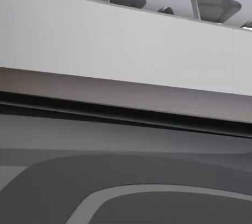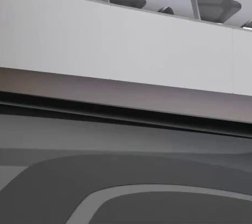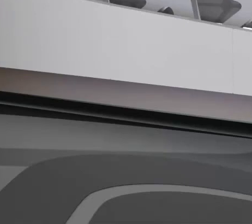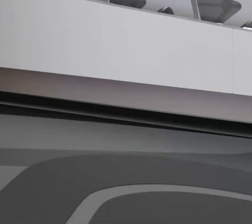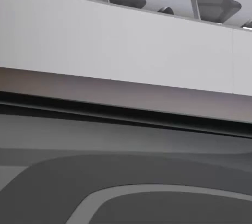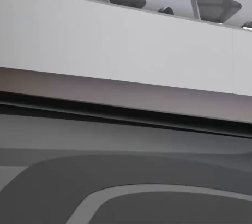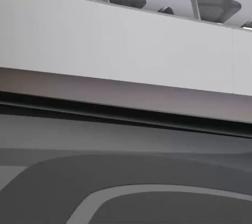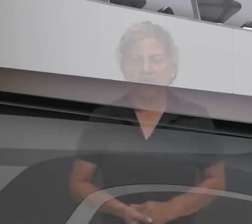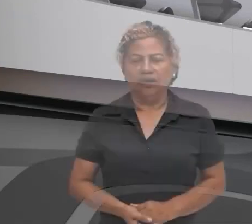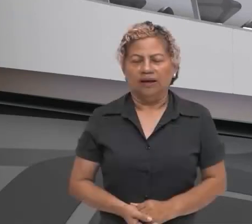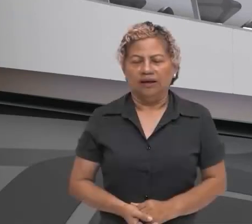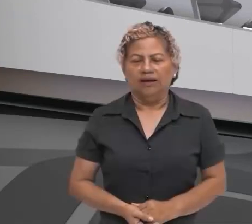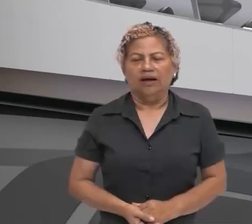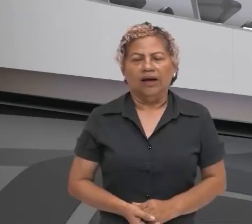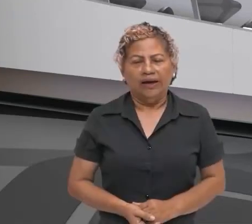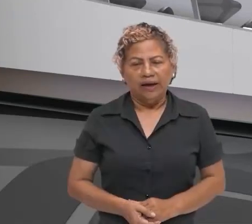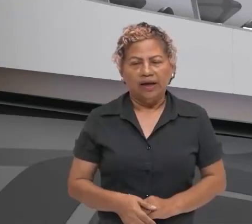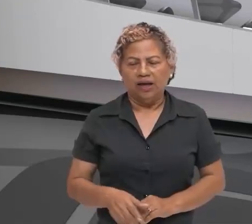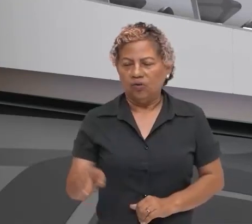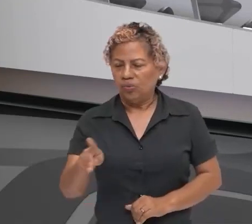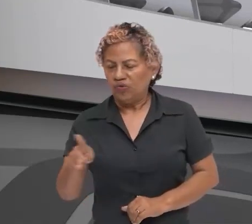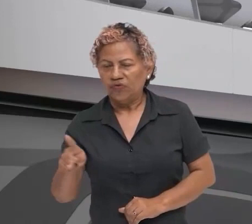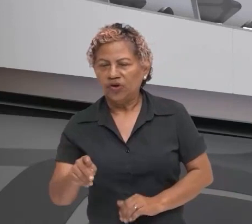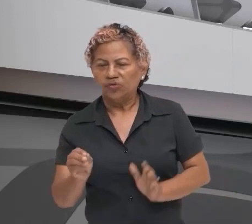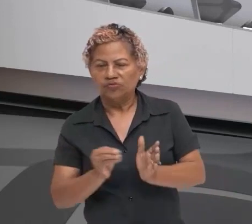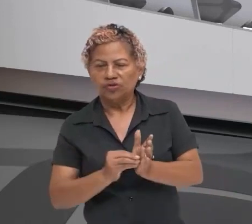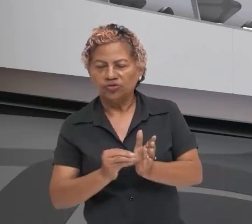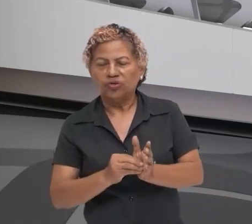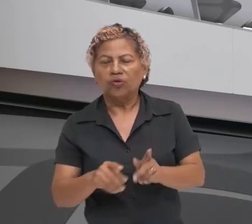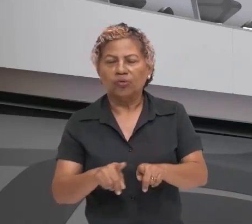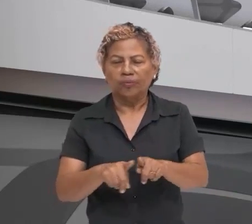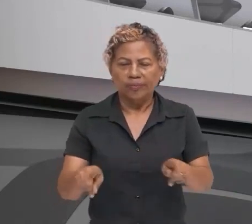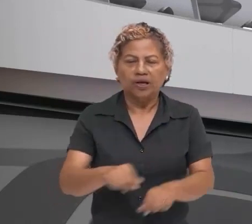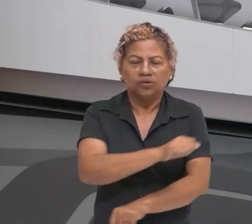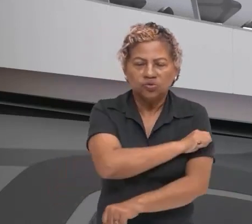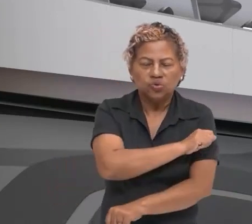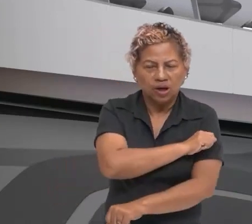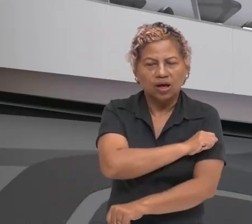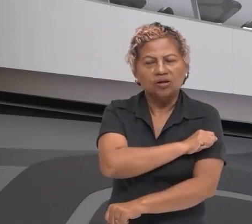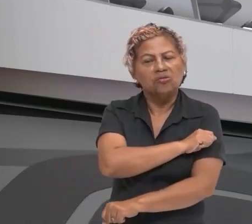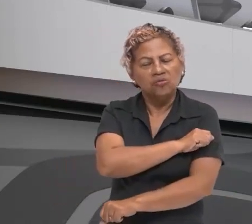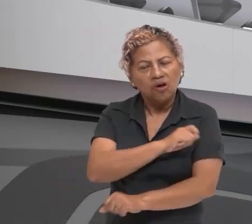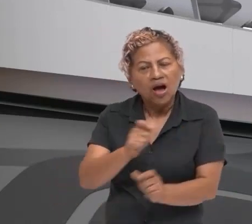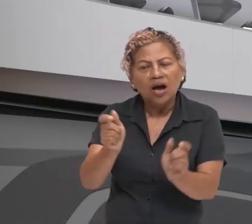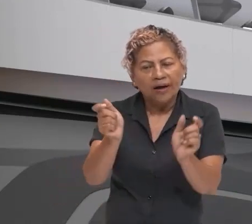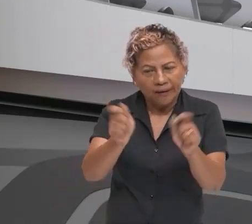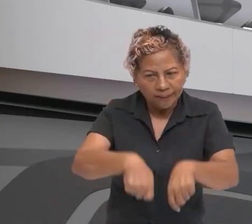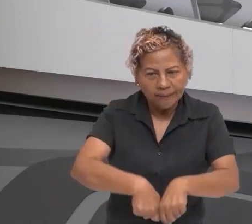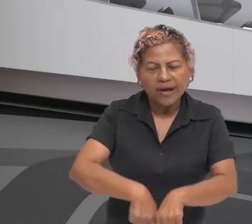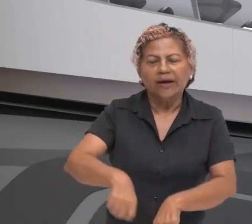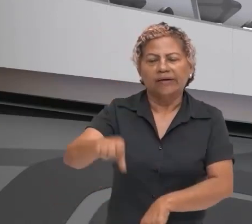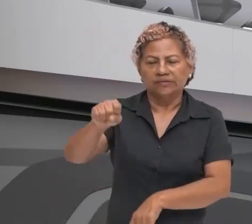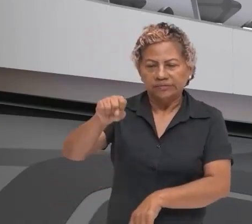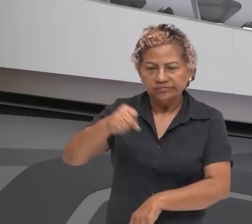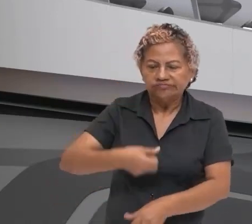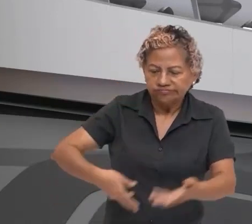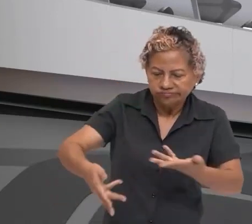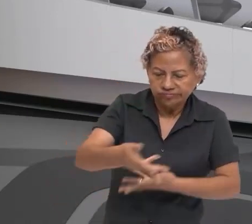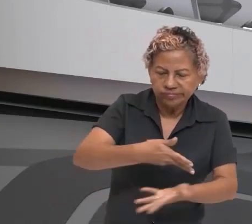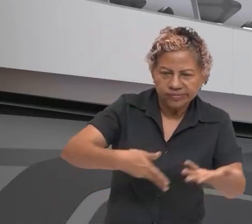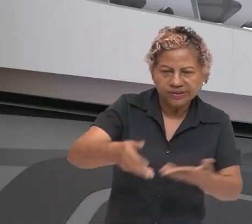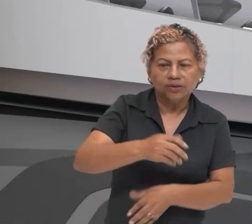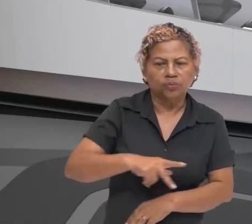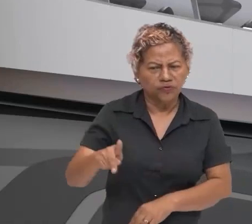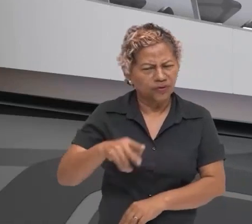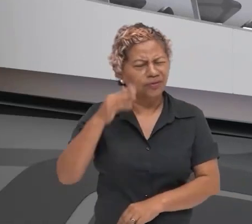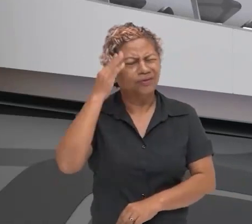nós buscamos fazer. Esses são os alunos proativos. Então, o professor conhece esse aluno proativo, mas